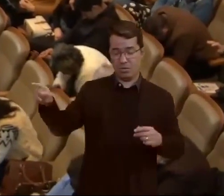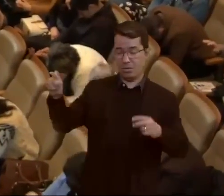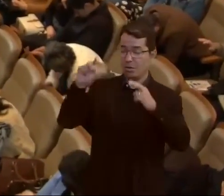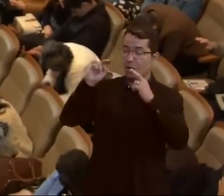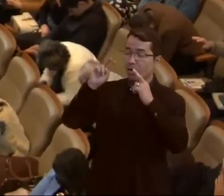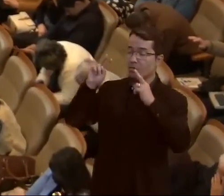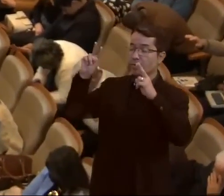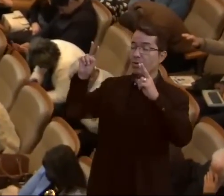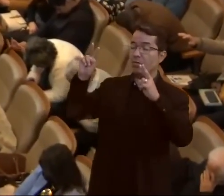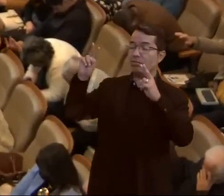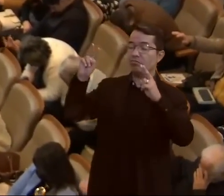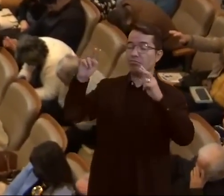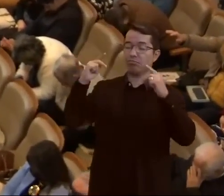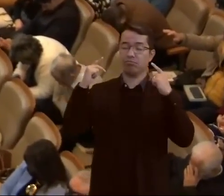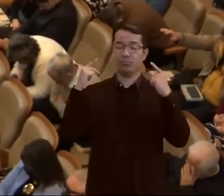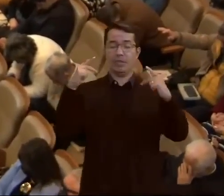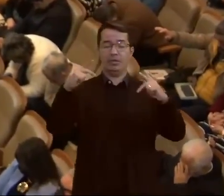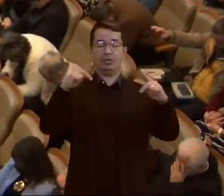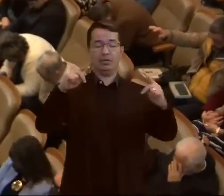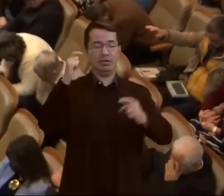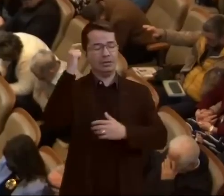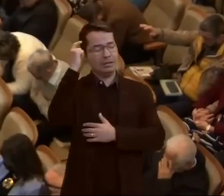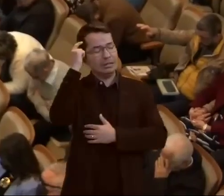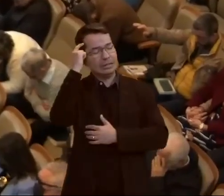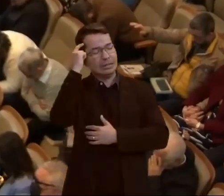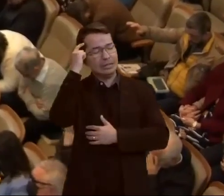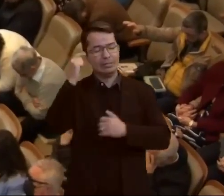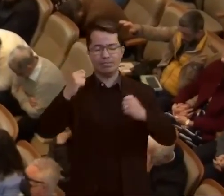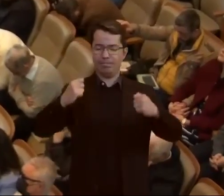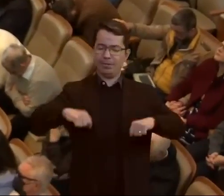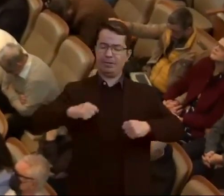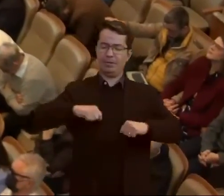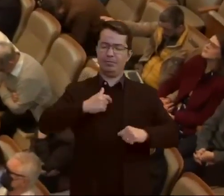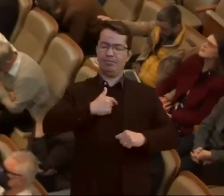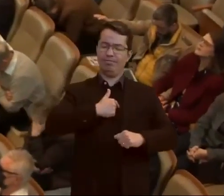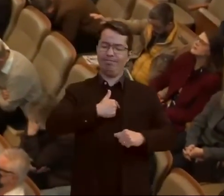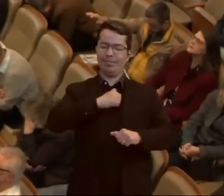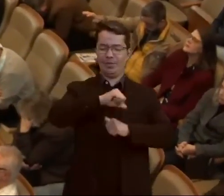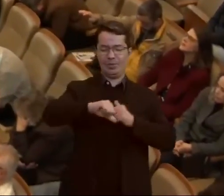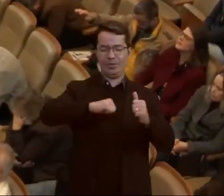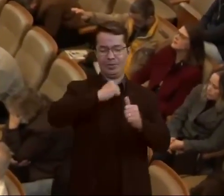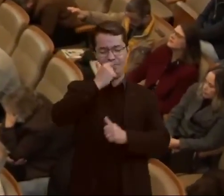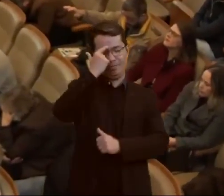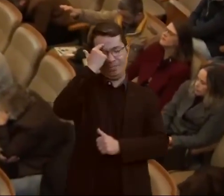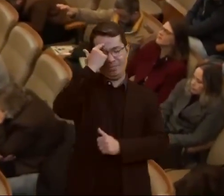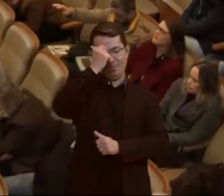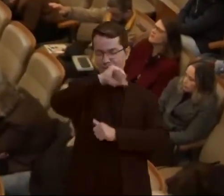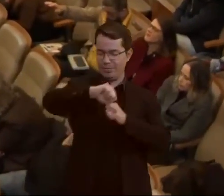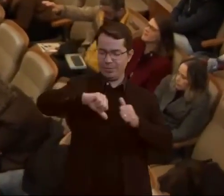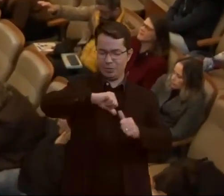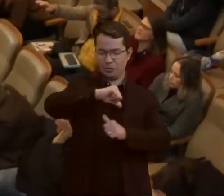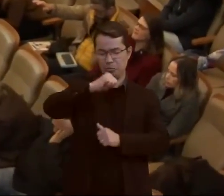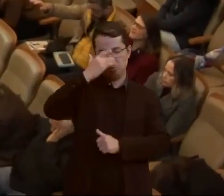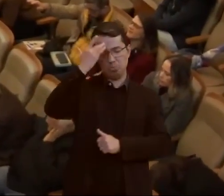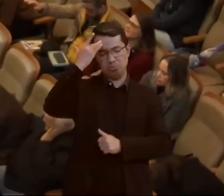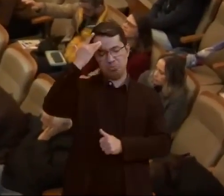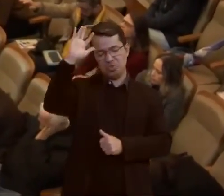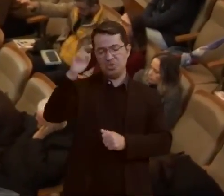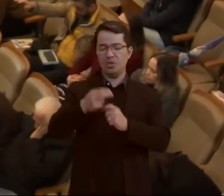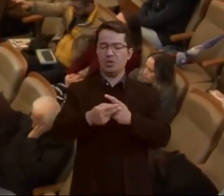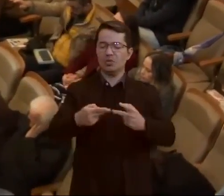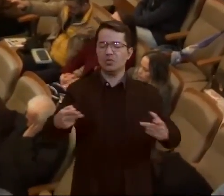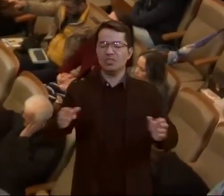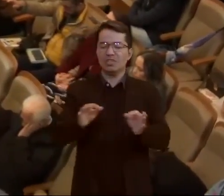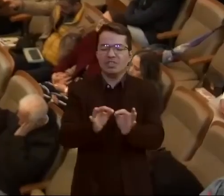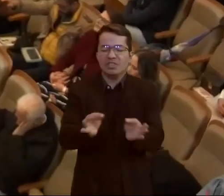em prática coisas simples que o Senhor já ministrou na vida deles. Então nessa hora eu quero te